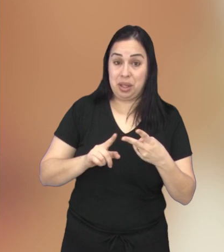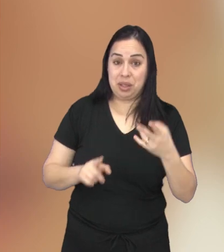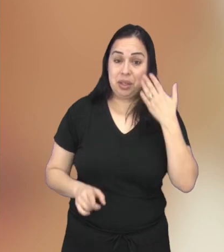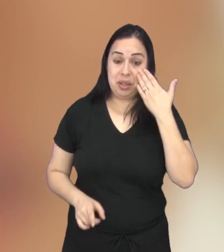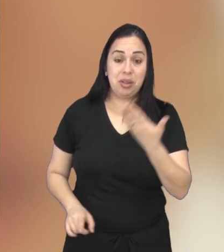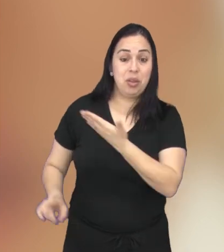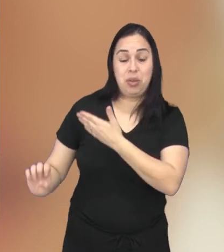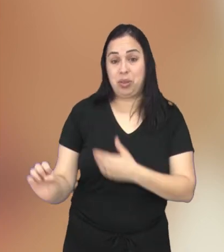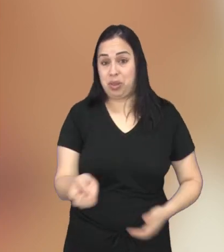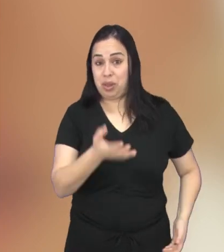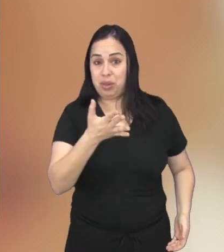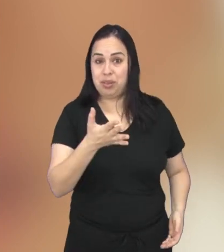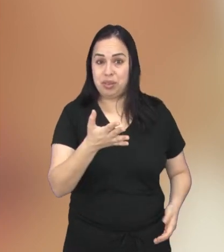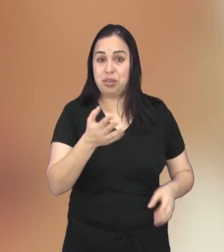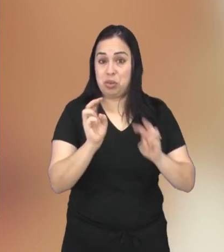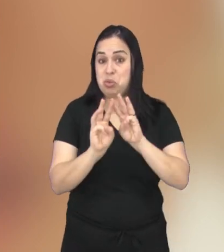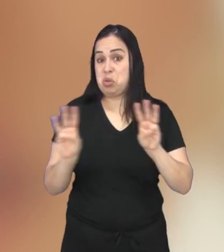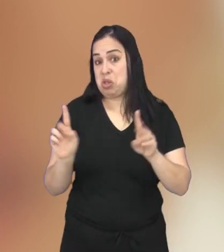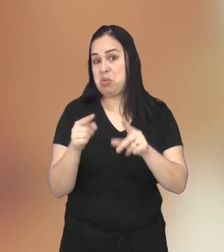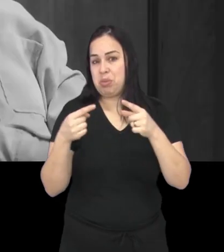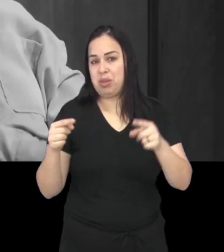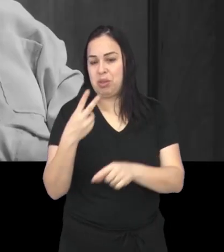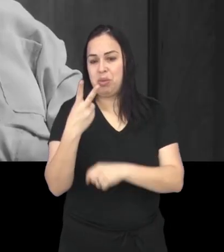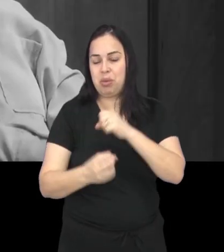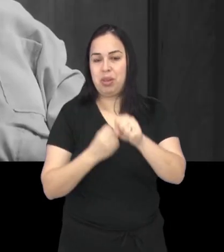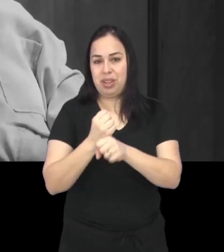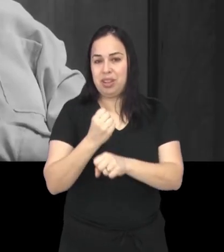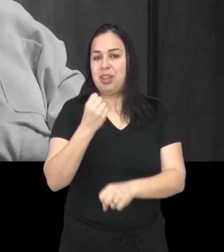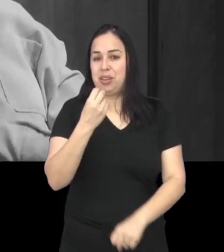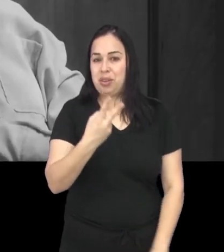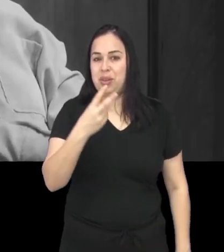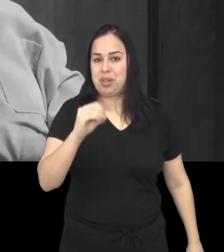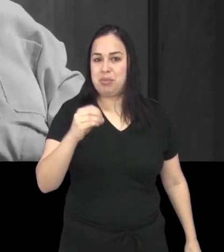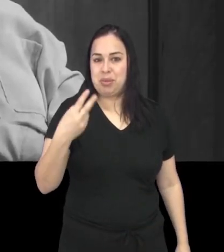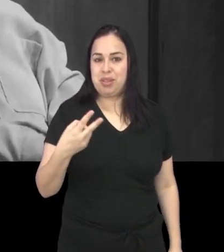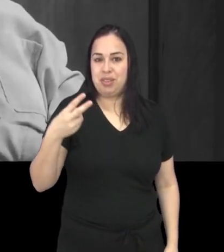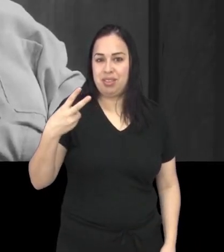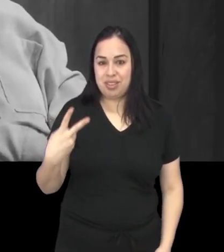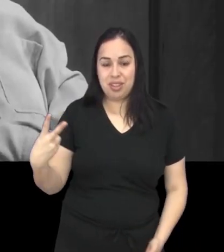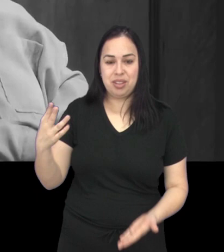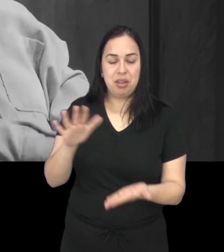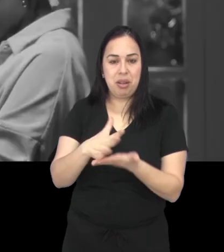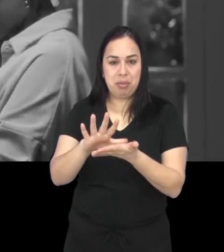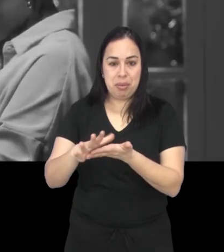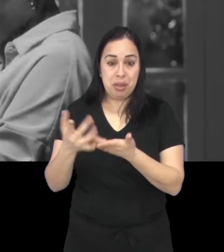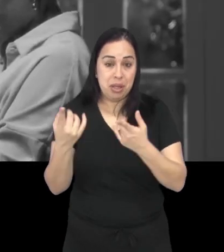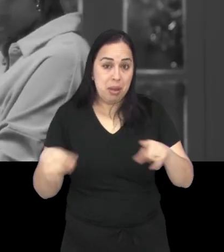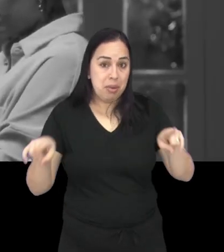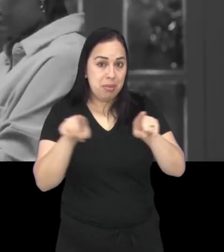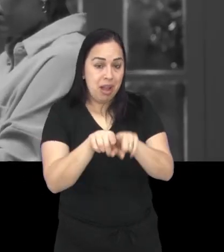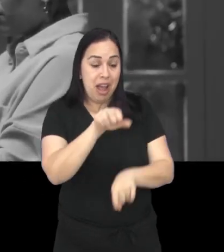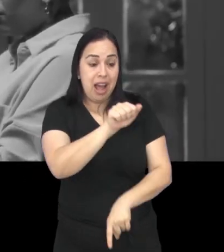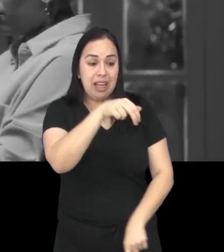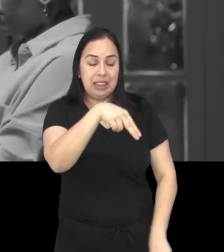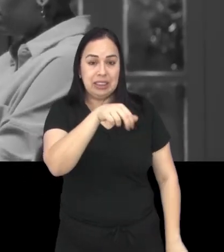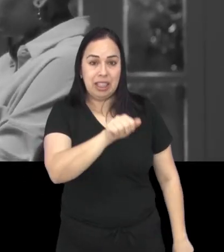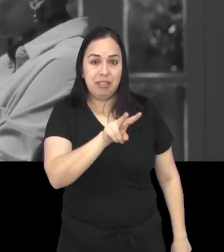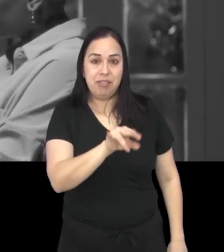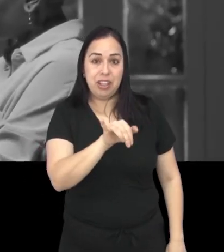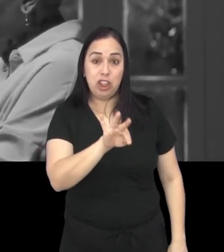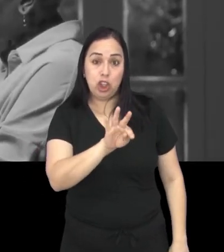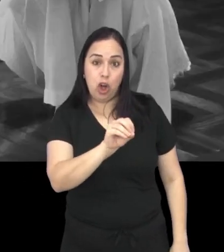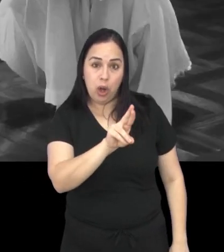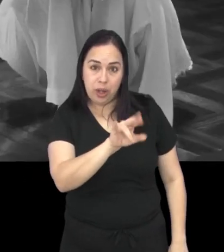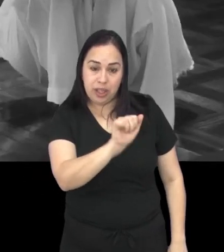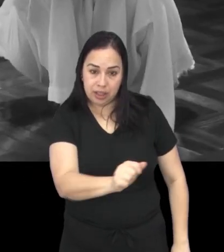às plataformas de música em 2022, com muita referência de samba e um feat com a dupla Ana Vitória. Te